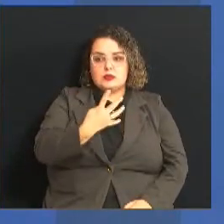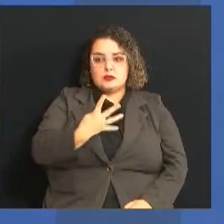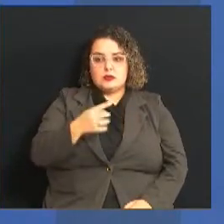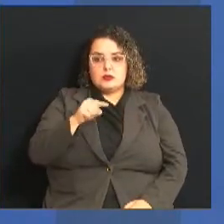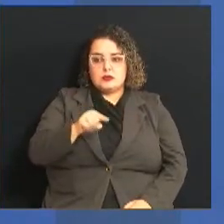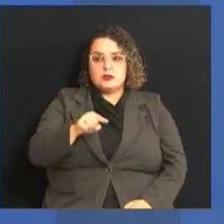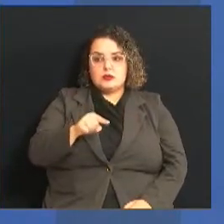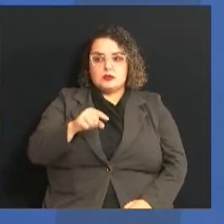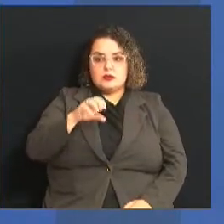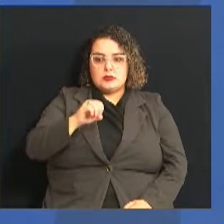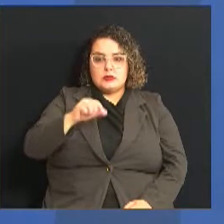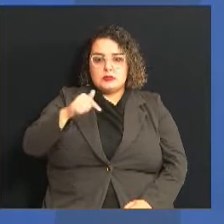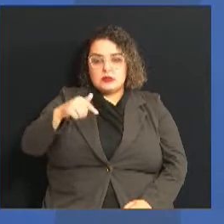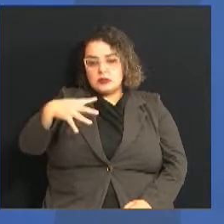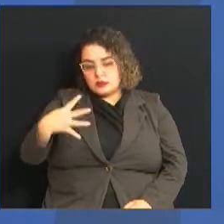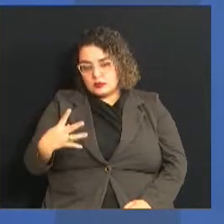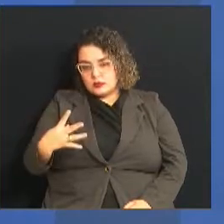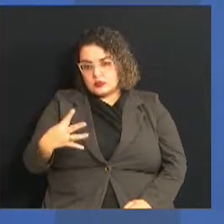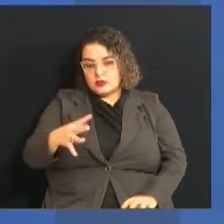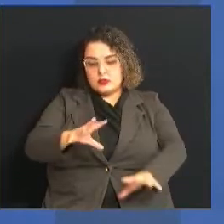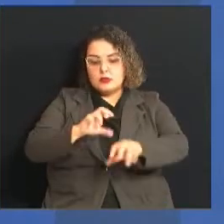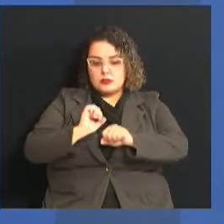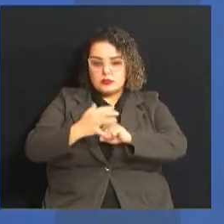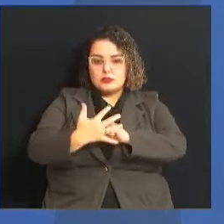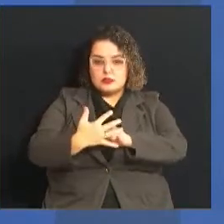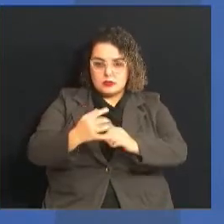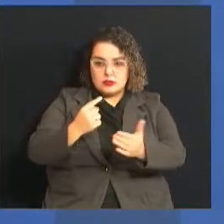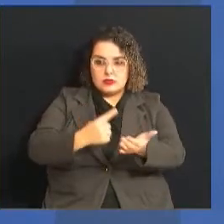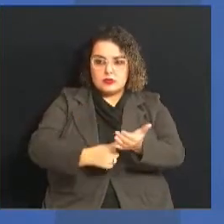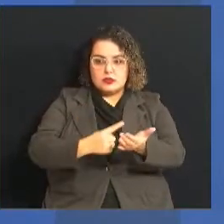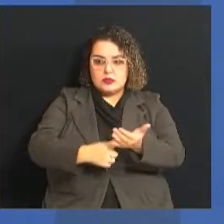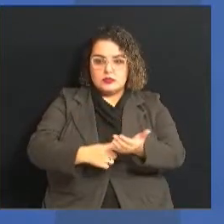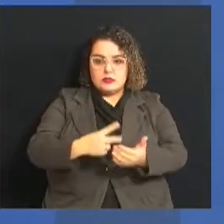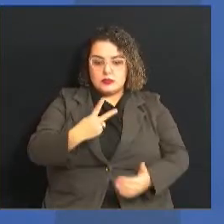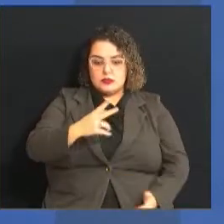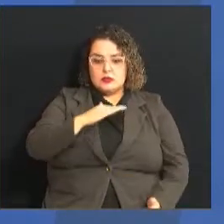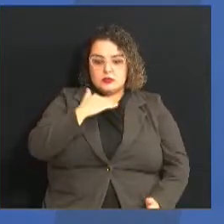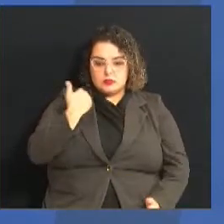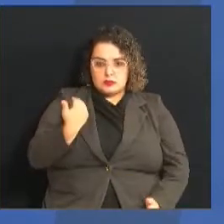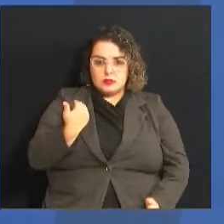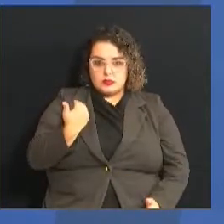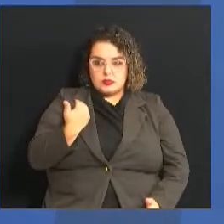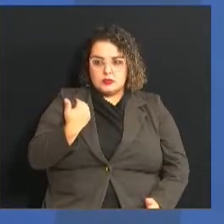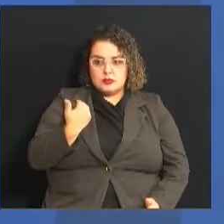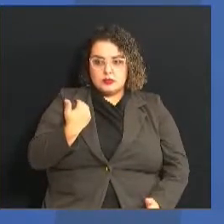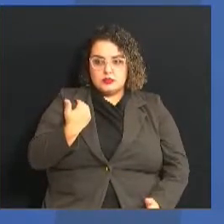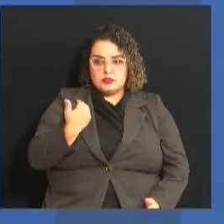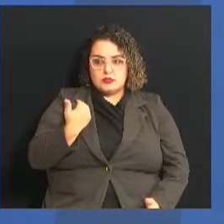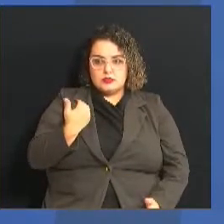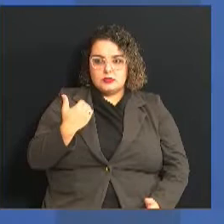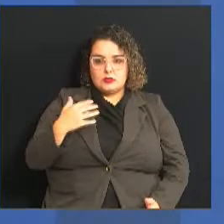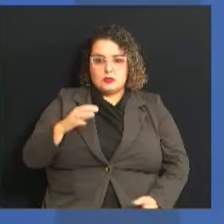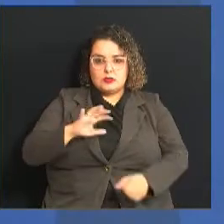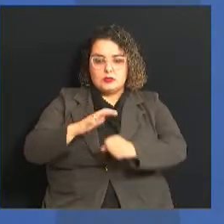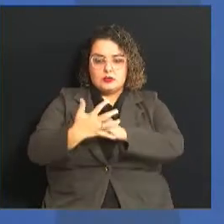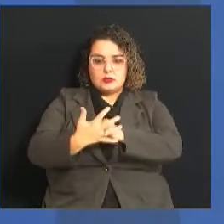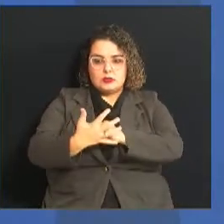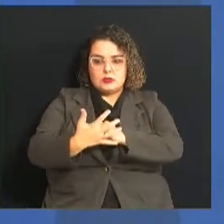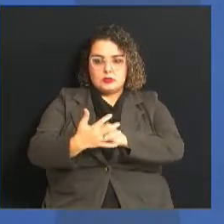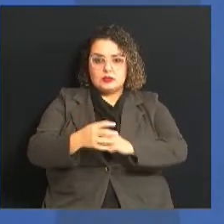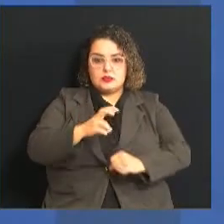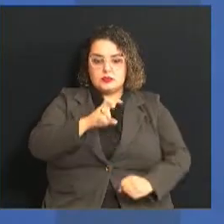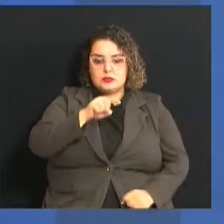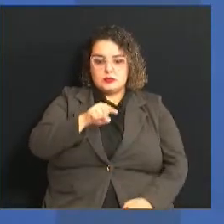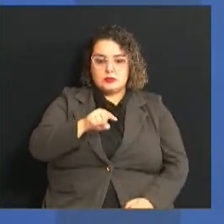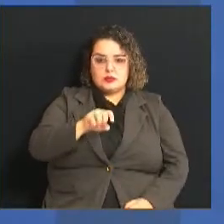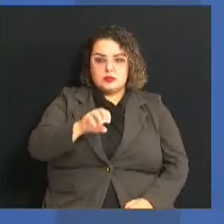214.074 casos da doença. Também foram registrados mais 2 óbitos devido à Covid-19, totalizando, assim,